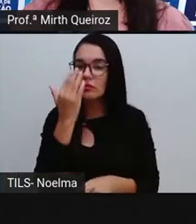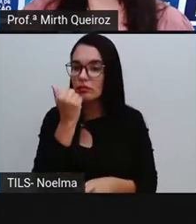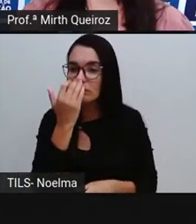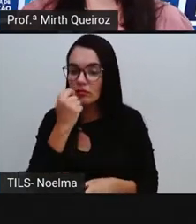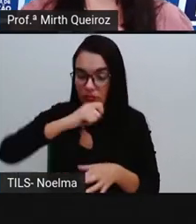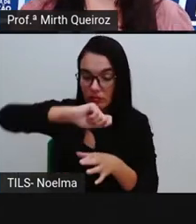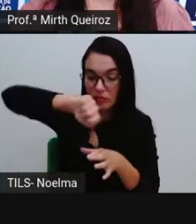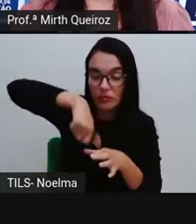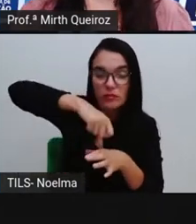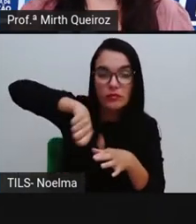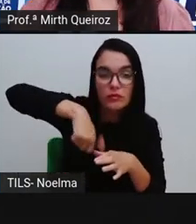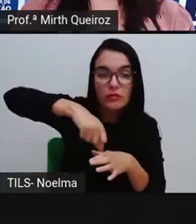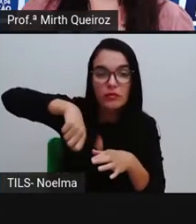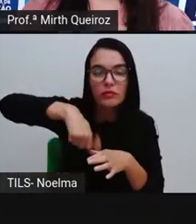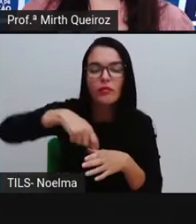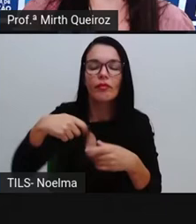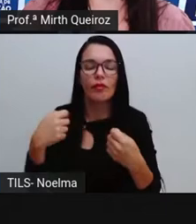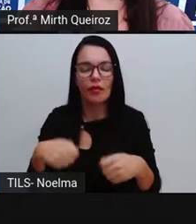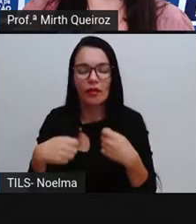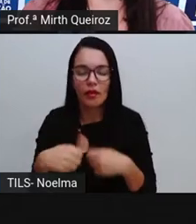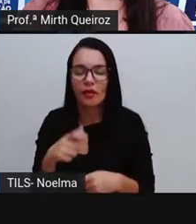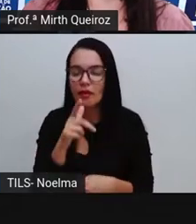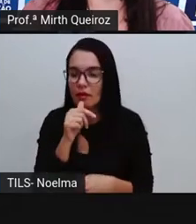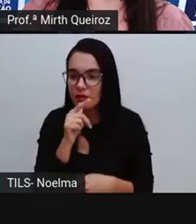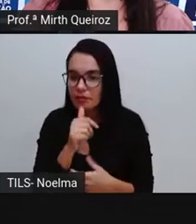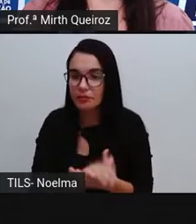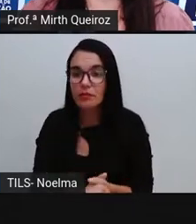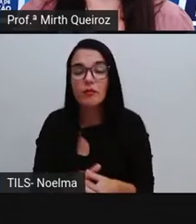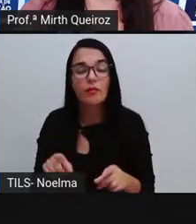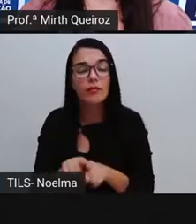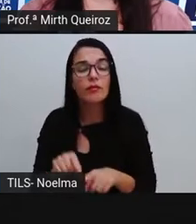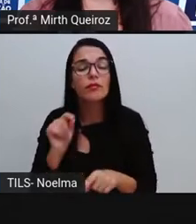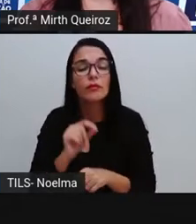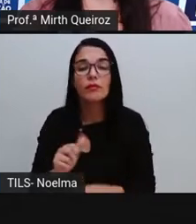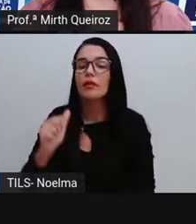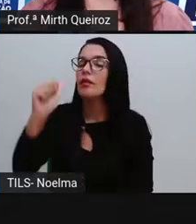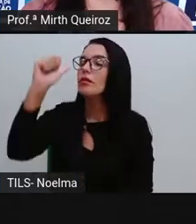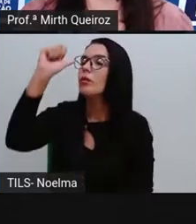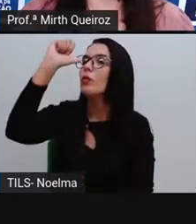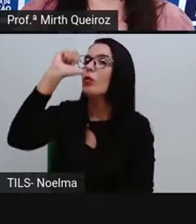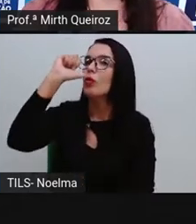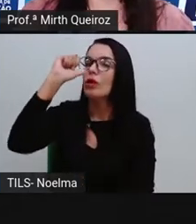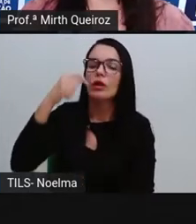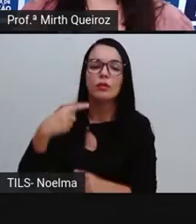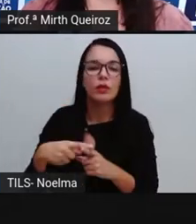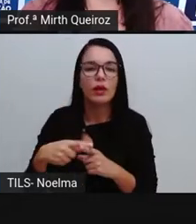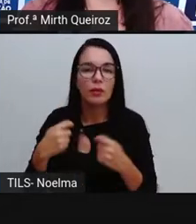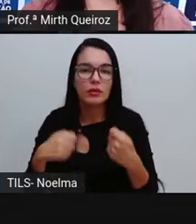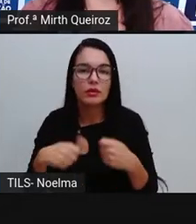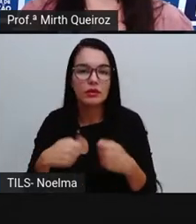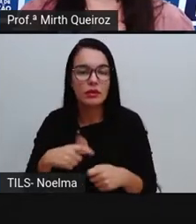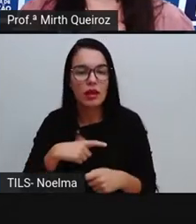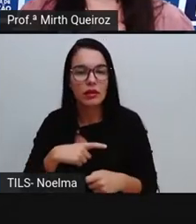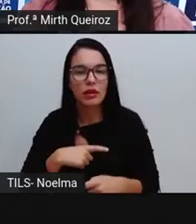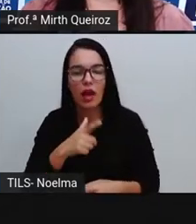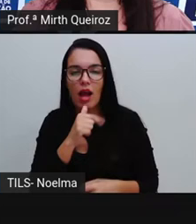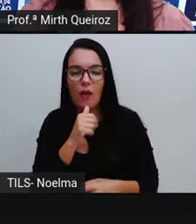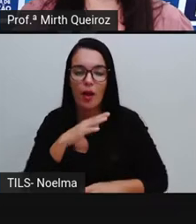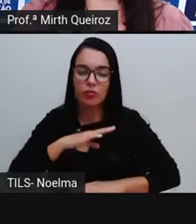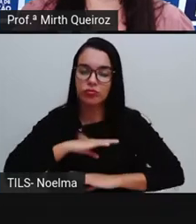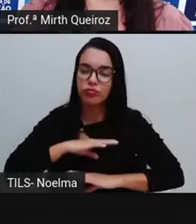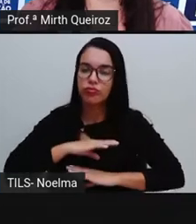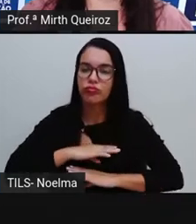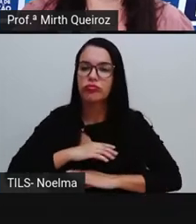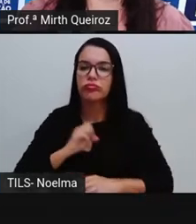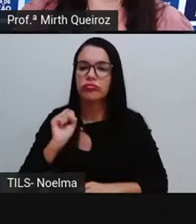o alimento, quanto também para tomar essa água para a gente poder se hidratar, sendo que muitas das reações